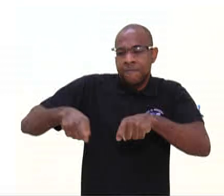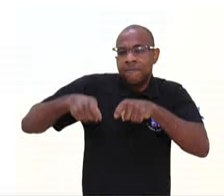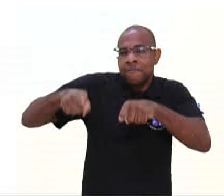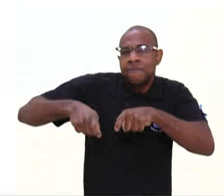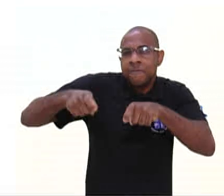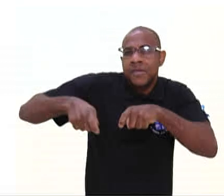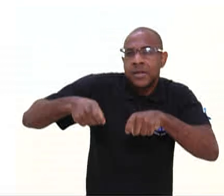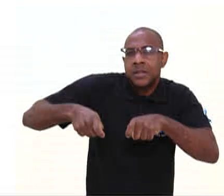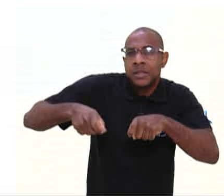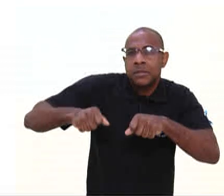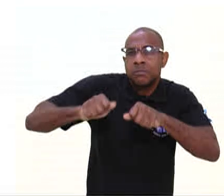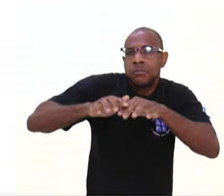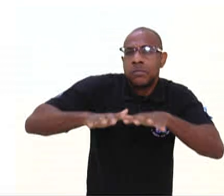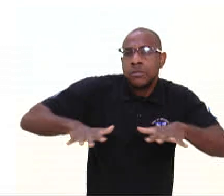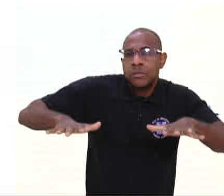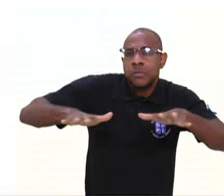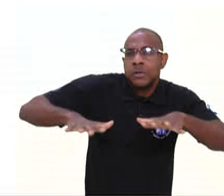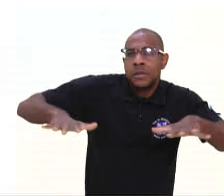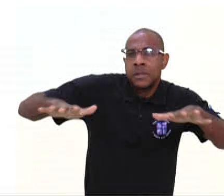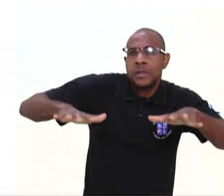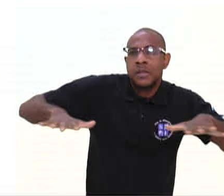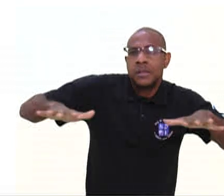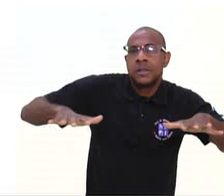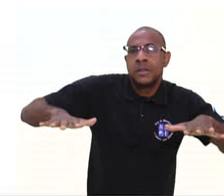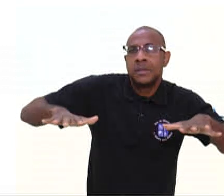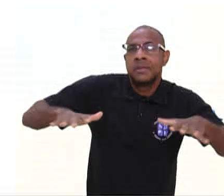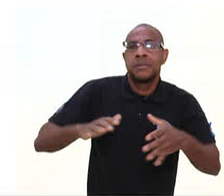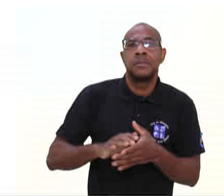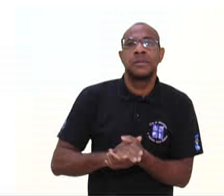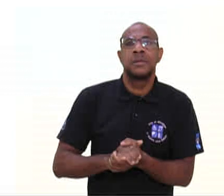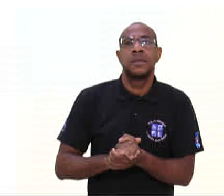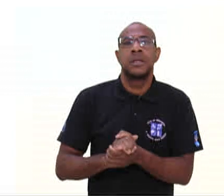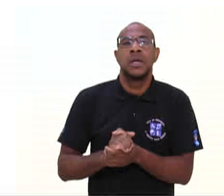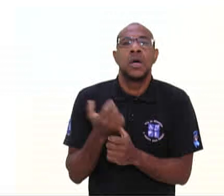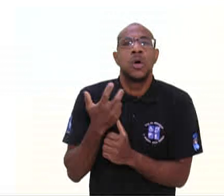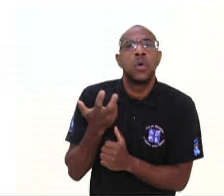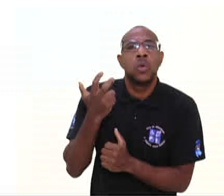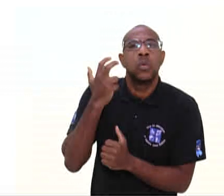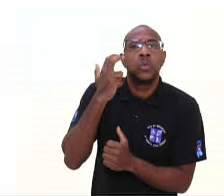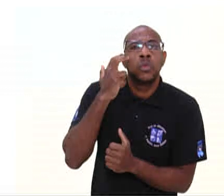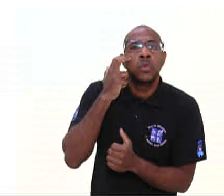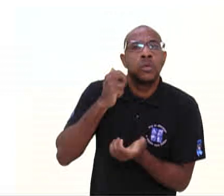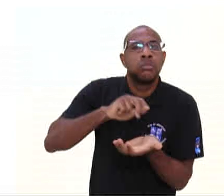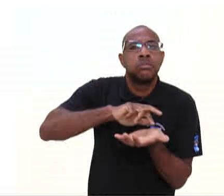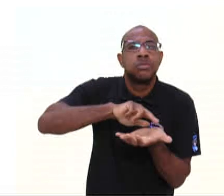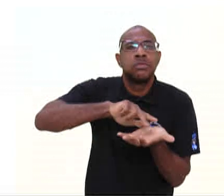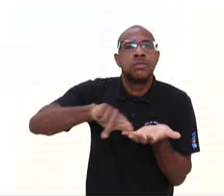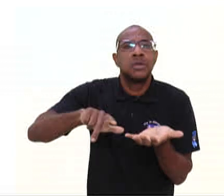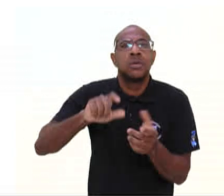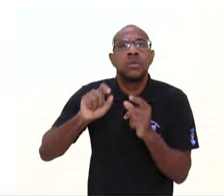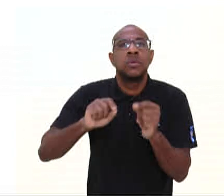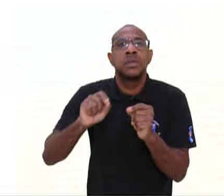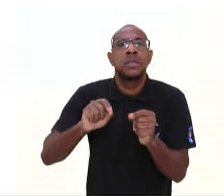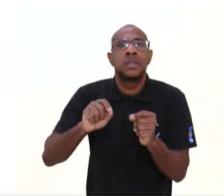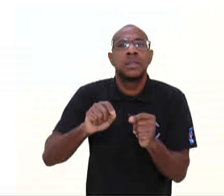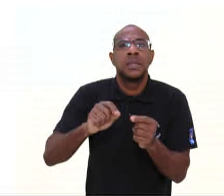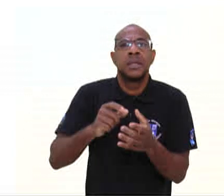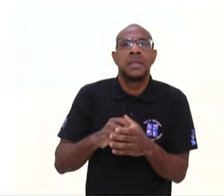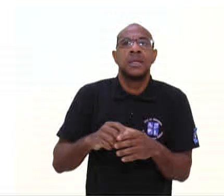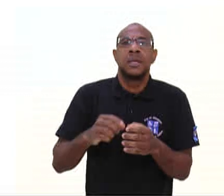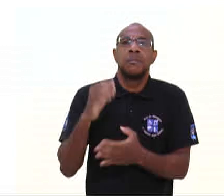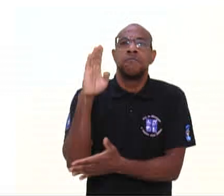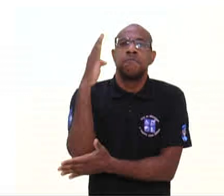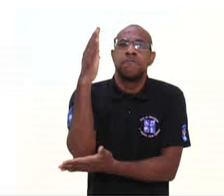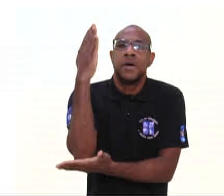ao margem de vargens de bom render, as vazantes, culturas que vão de mata em mata, madeiras de grossura,